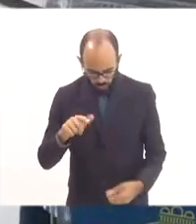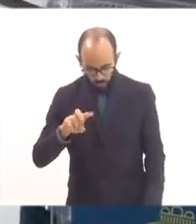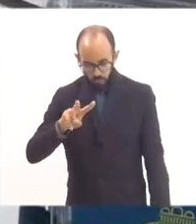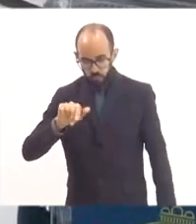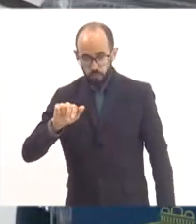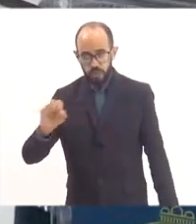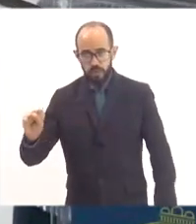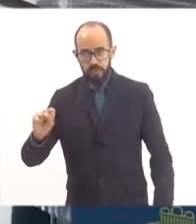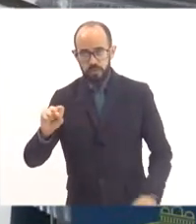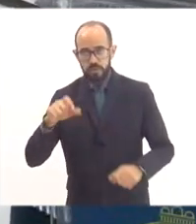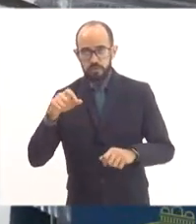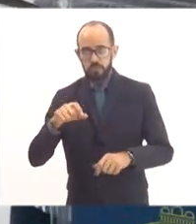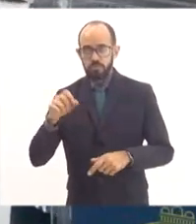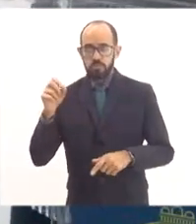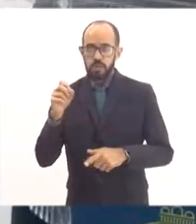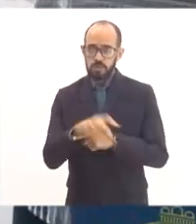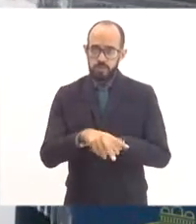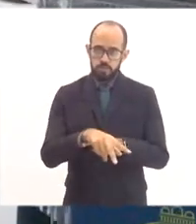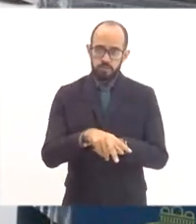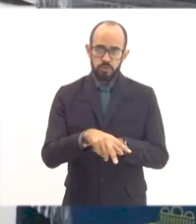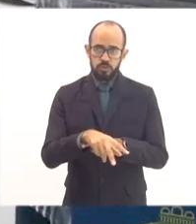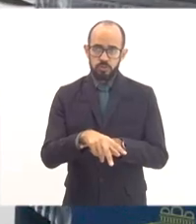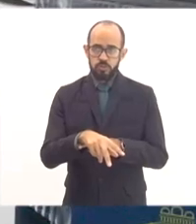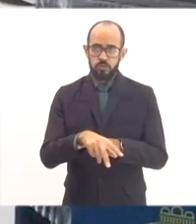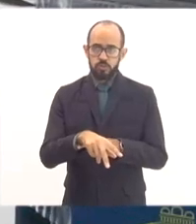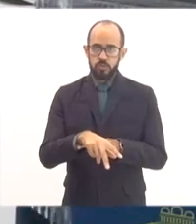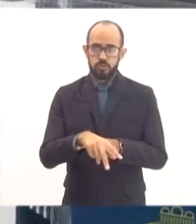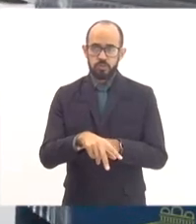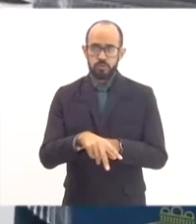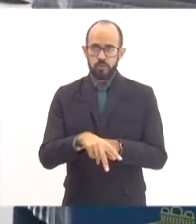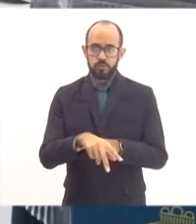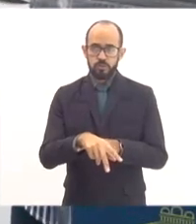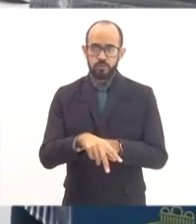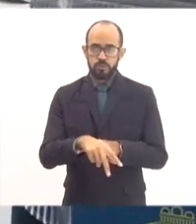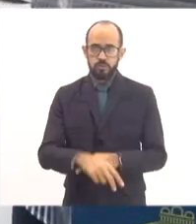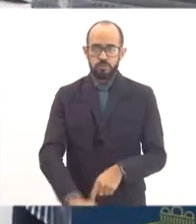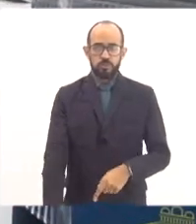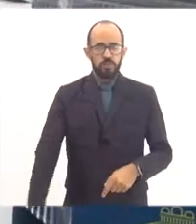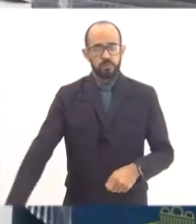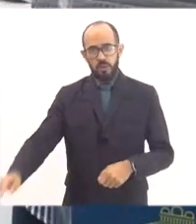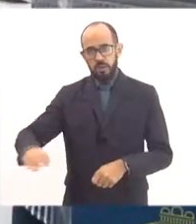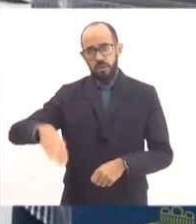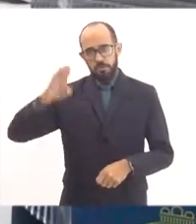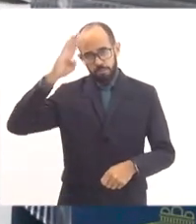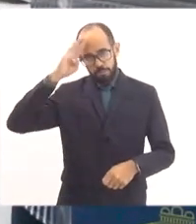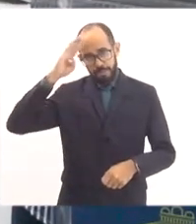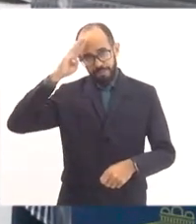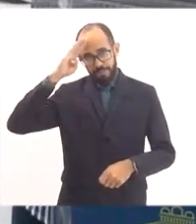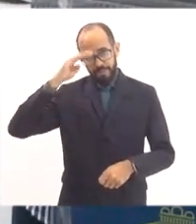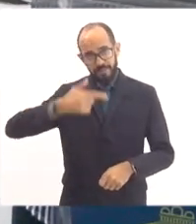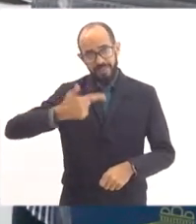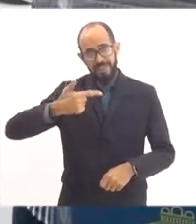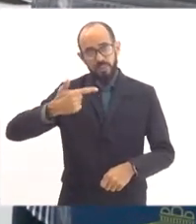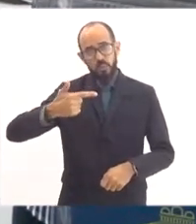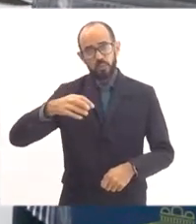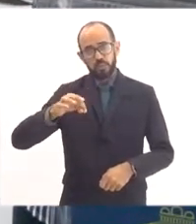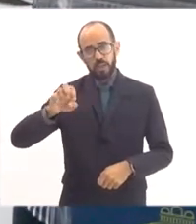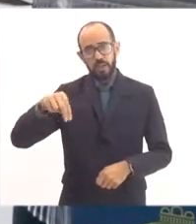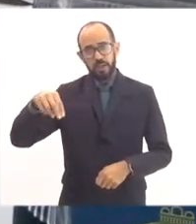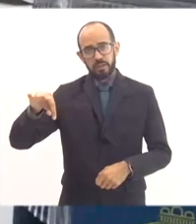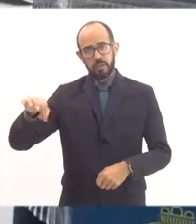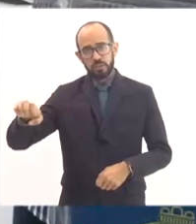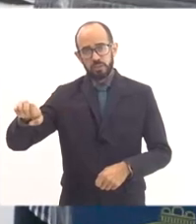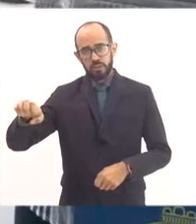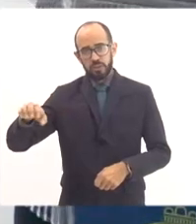para ser preenchidas na patente de segundo tenente que eu há. Existe um